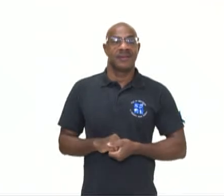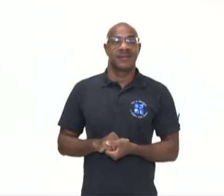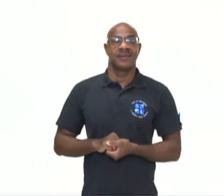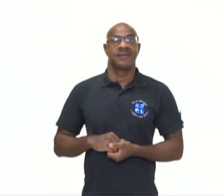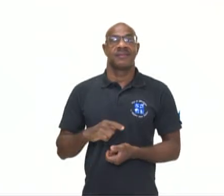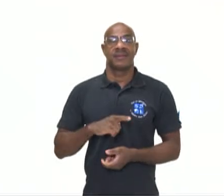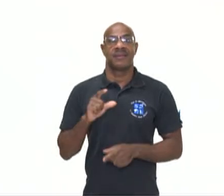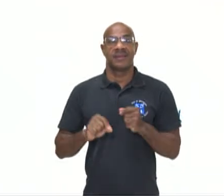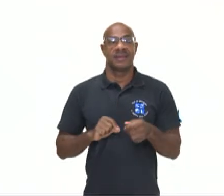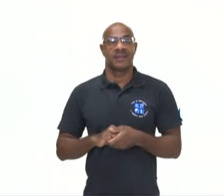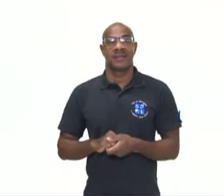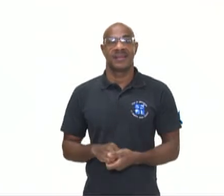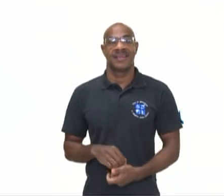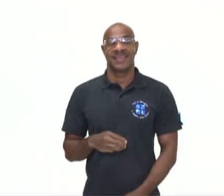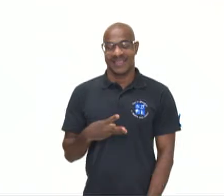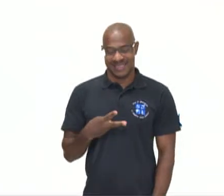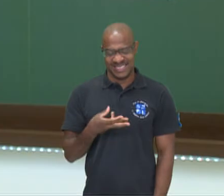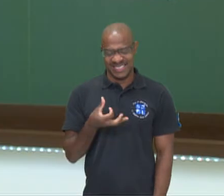horas eu vou ter